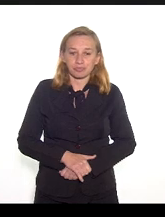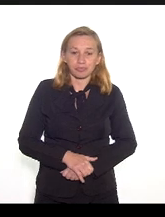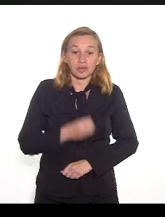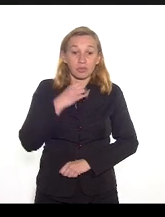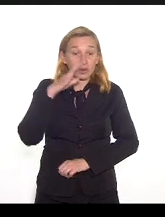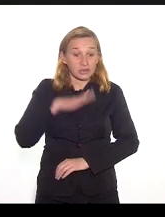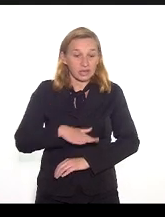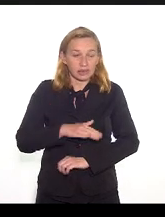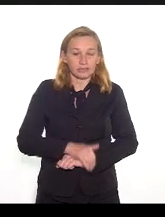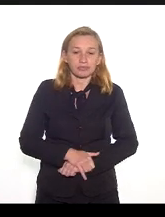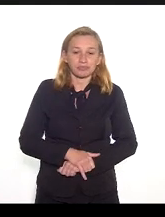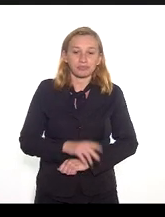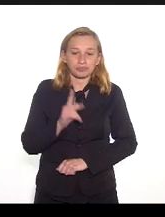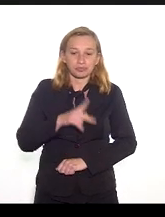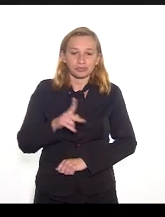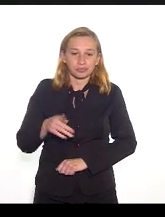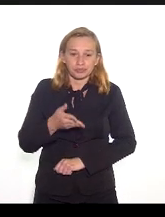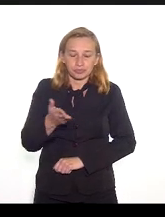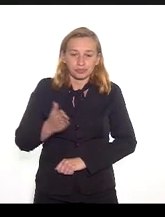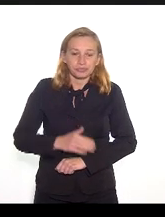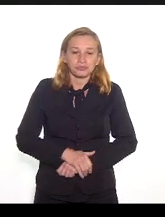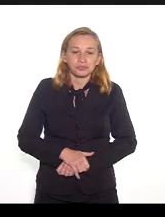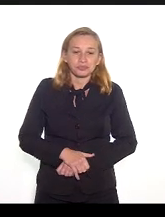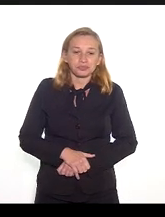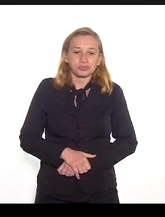Boa tarde. A palavra, Jorge. Professor.